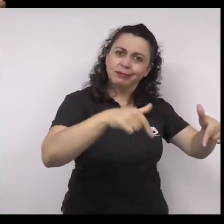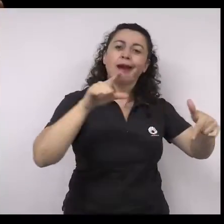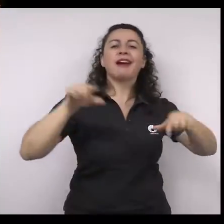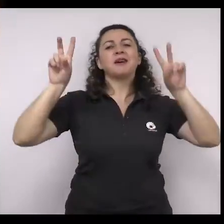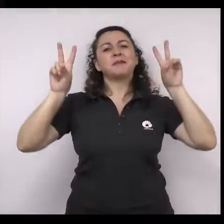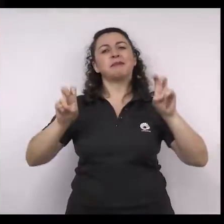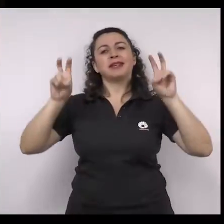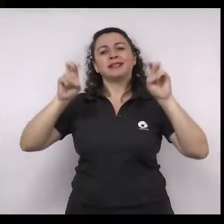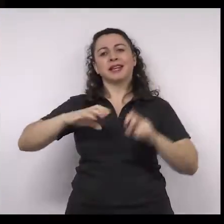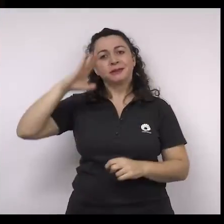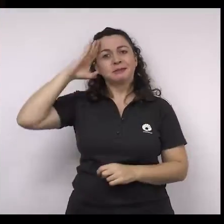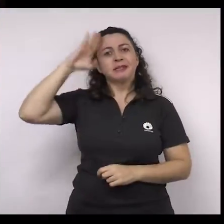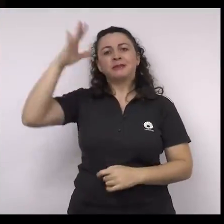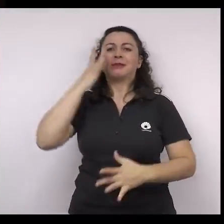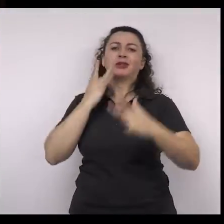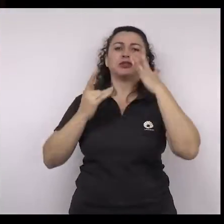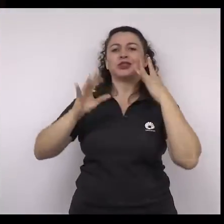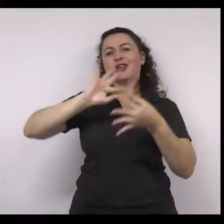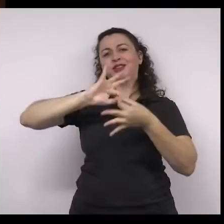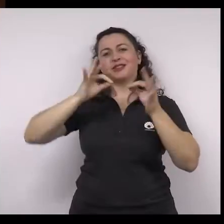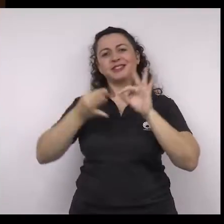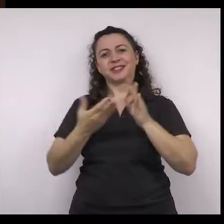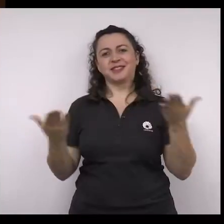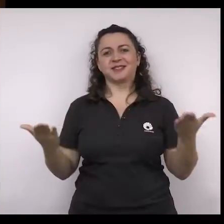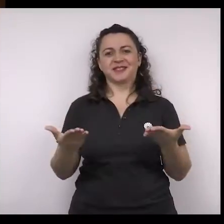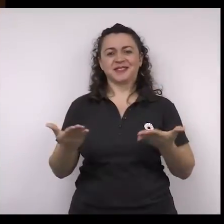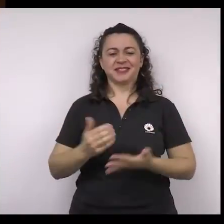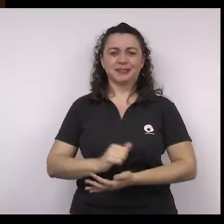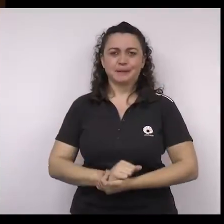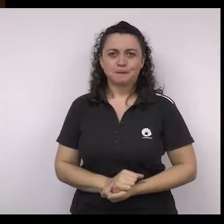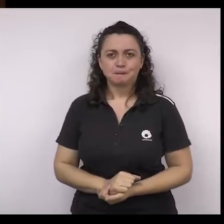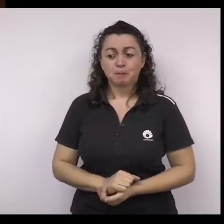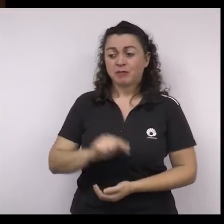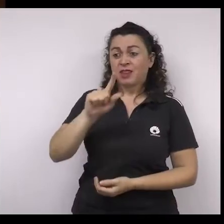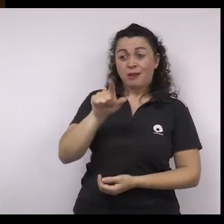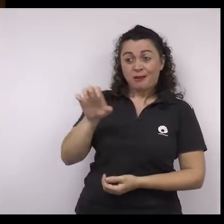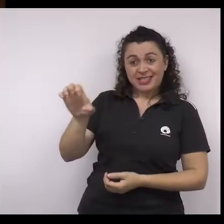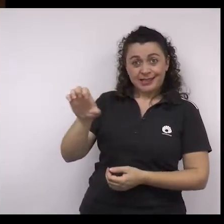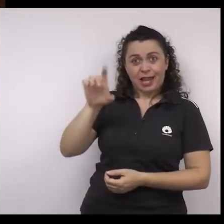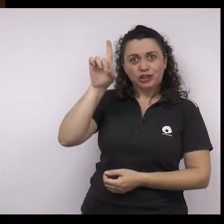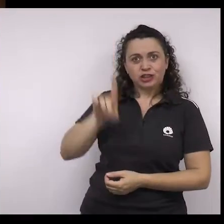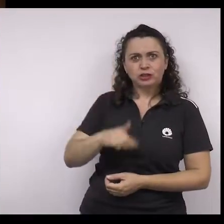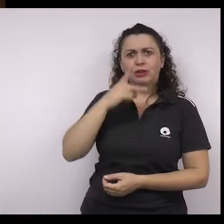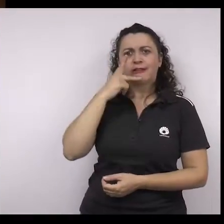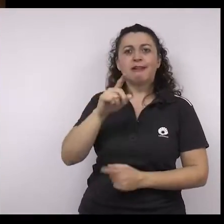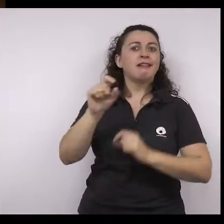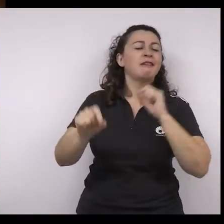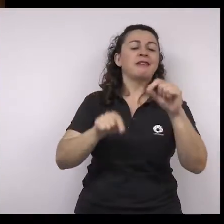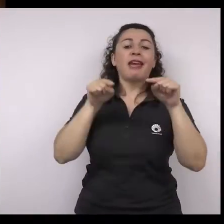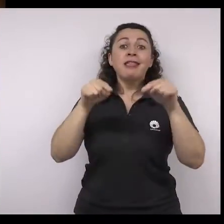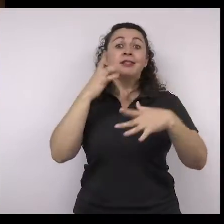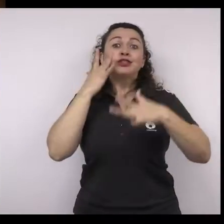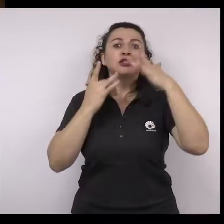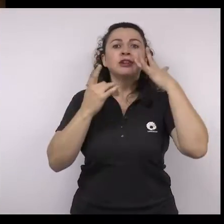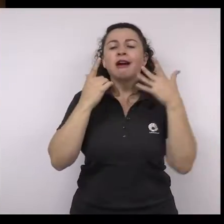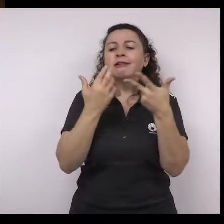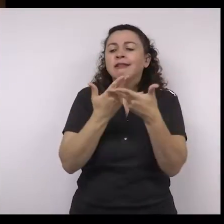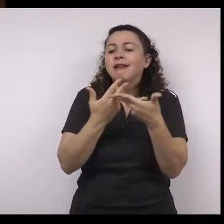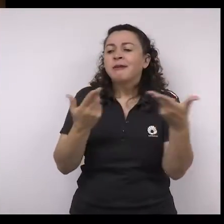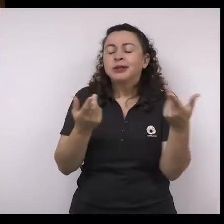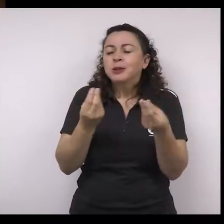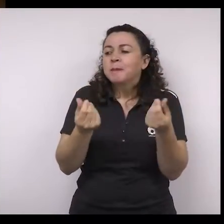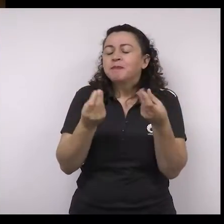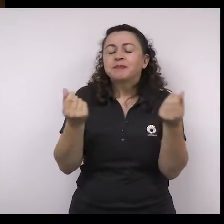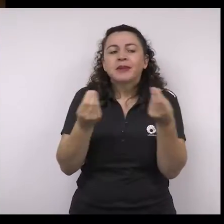é a mensagem que o Teatro Oficina traz. O Zé tem a coisa que ele acha que é uma peça que as pessoas